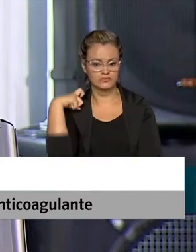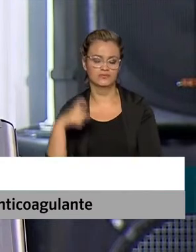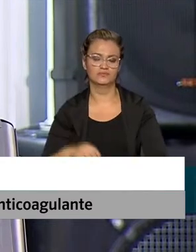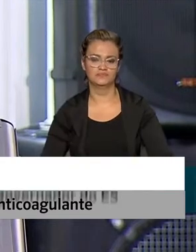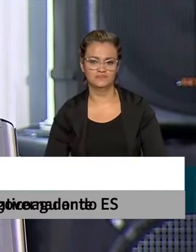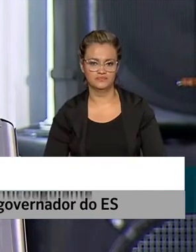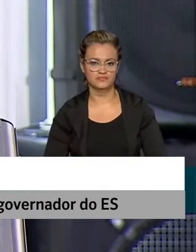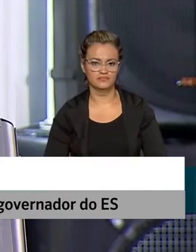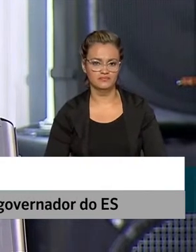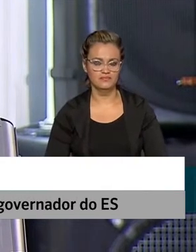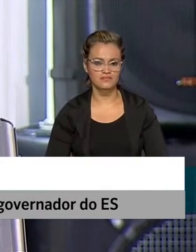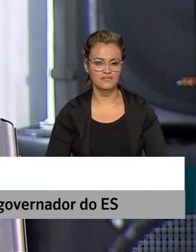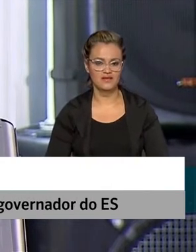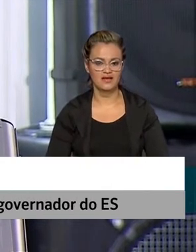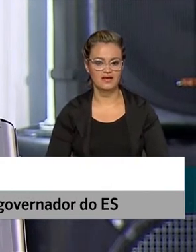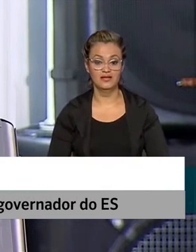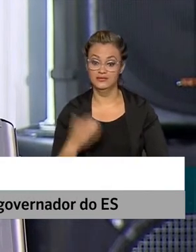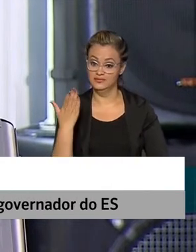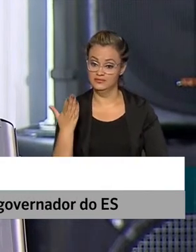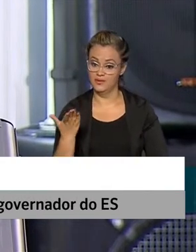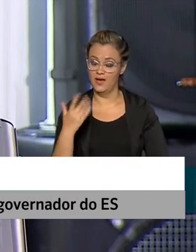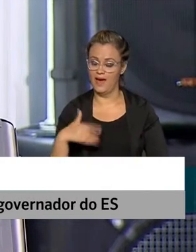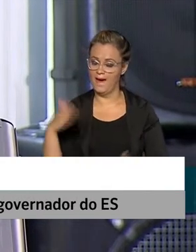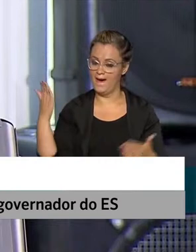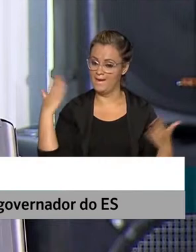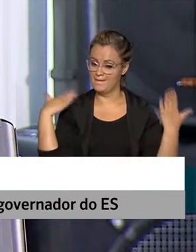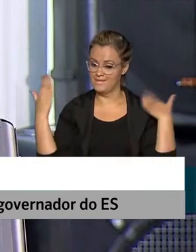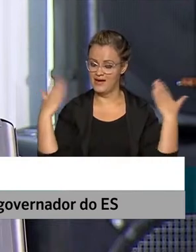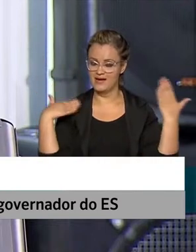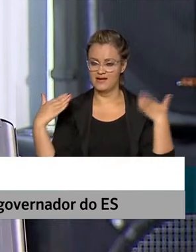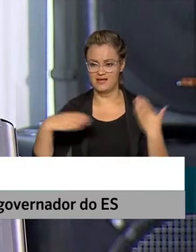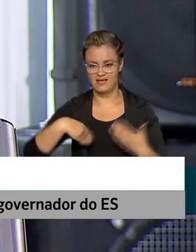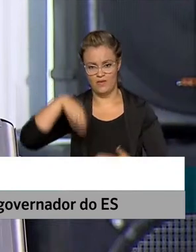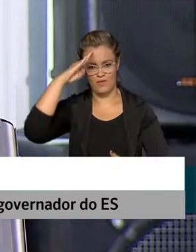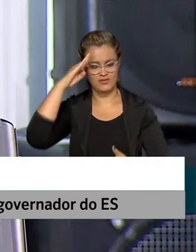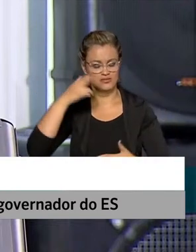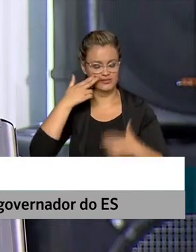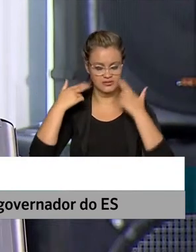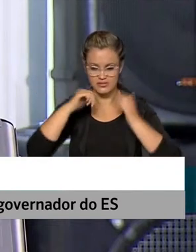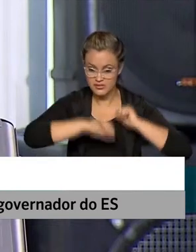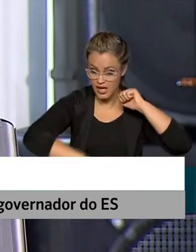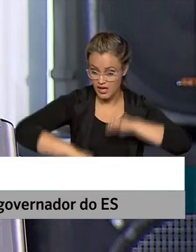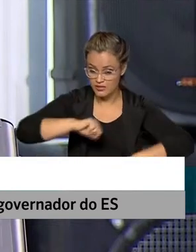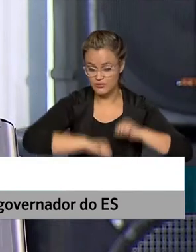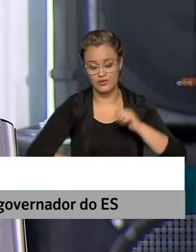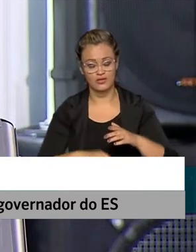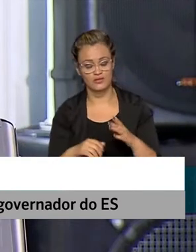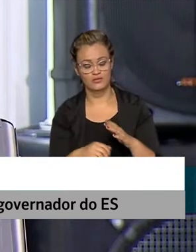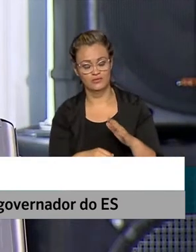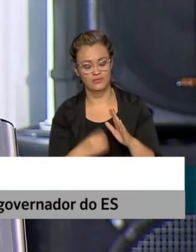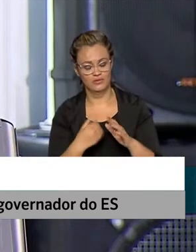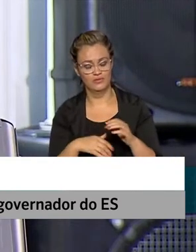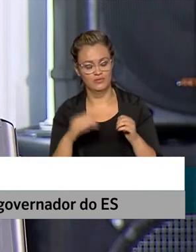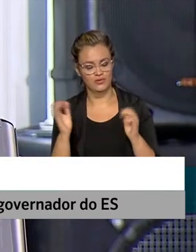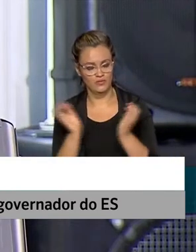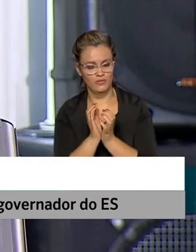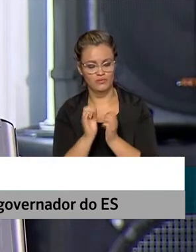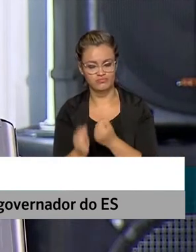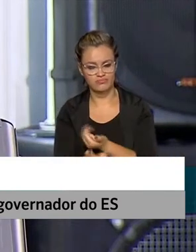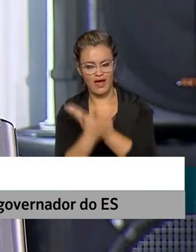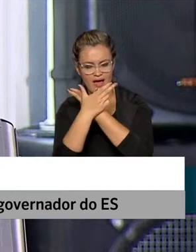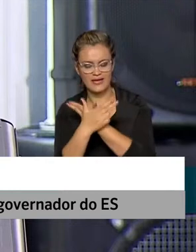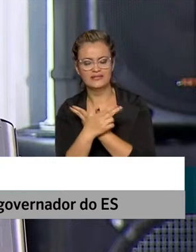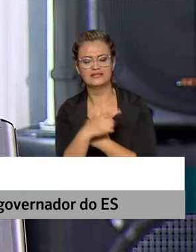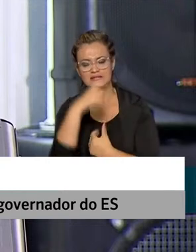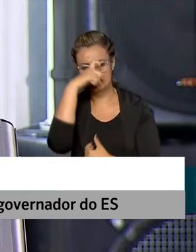contínuo. Neste mistério, a Marinha e o Exército e a Força Aérea empregam seus meios com dedicação,